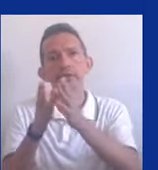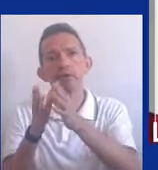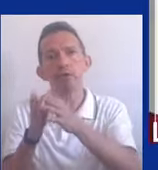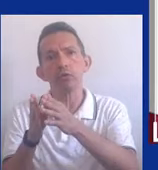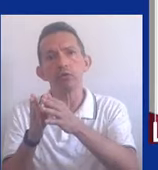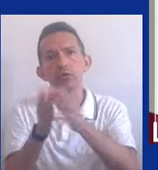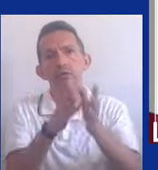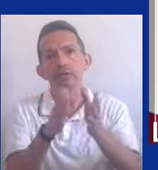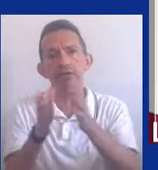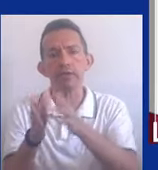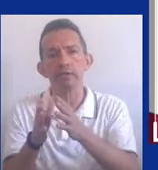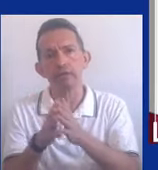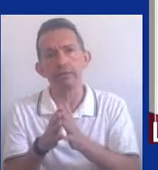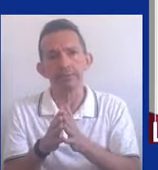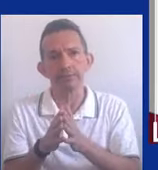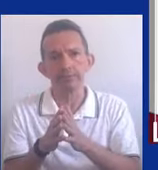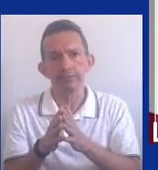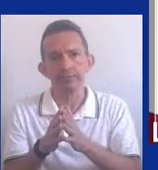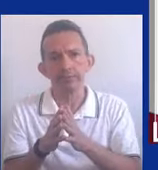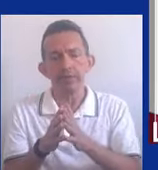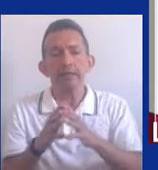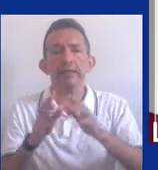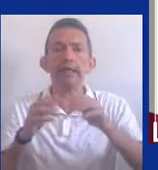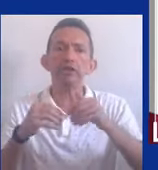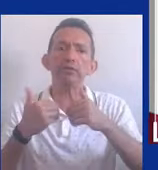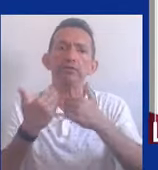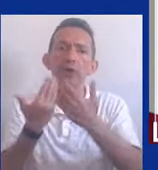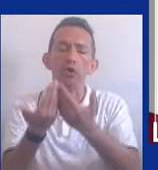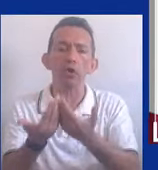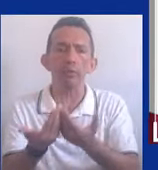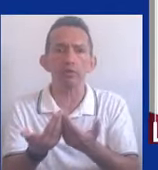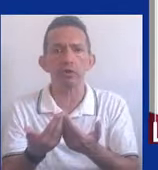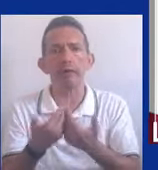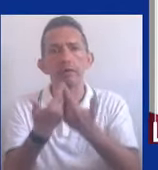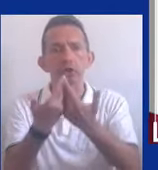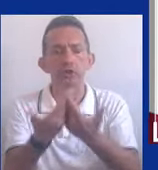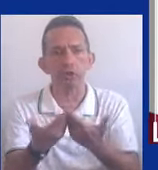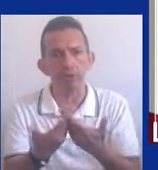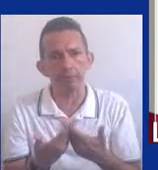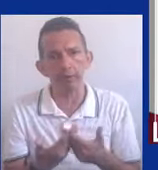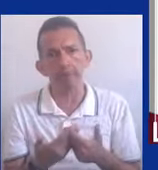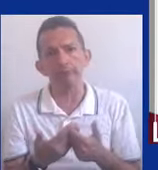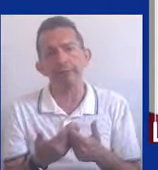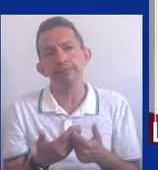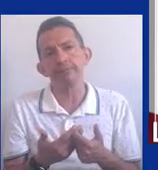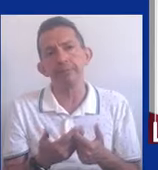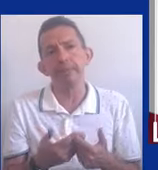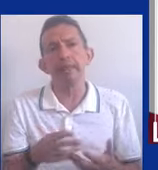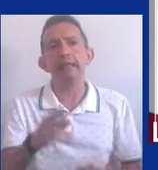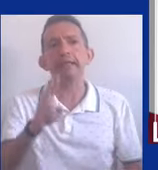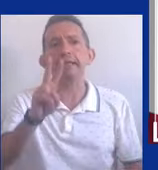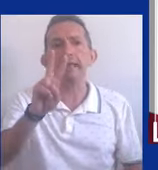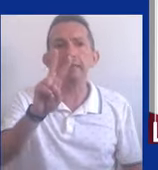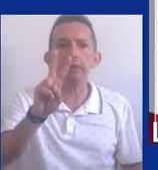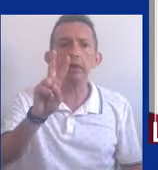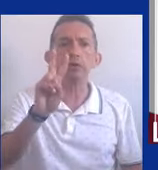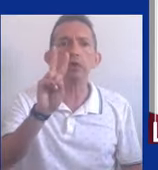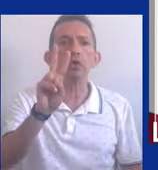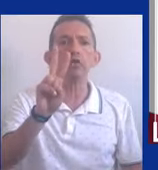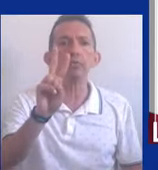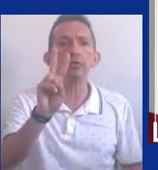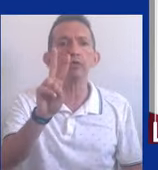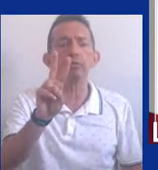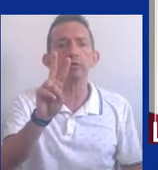em plasma-sol e vice-versa. E este fenômeno, chamado de tixotropia, ele